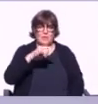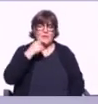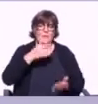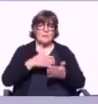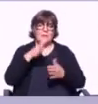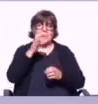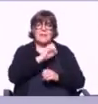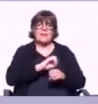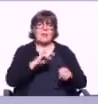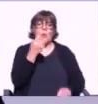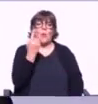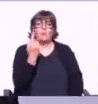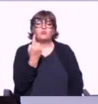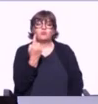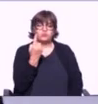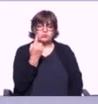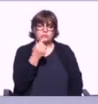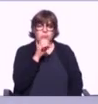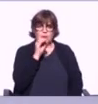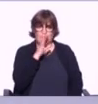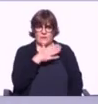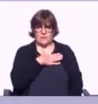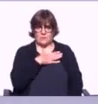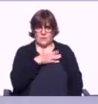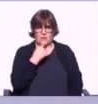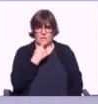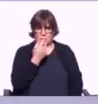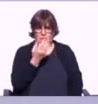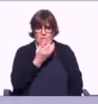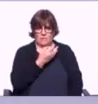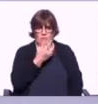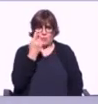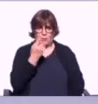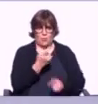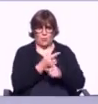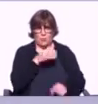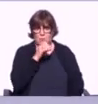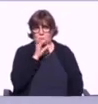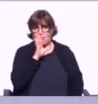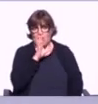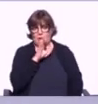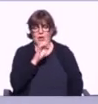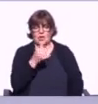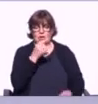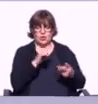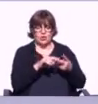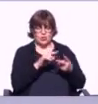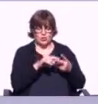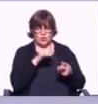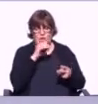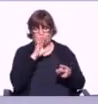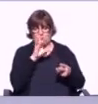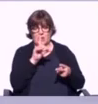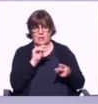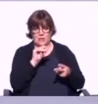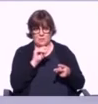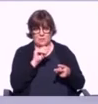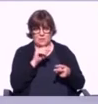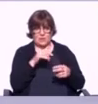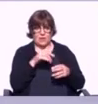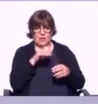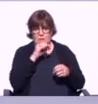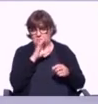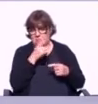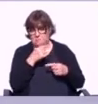há uma única. Admira-me isso. Muito sinceramente, é uma das coisas que me admira. E a segunda, também me admira, embora me não